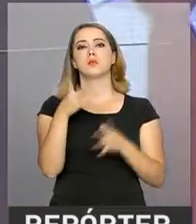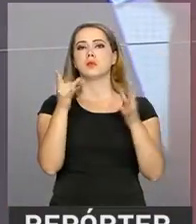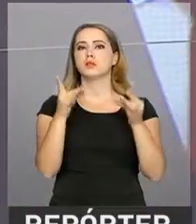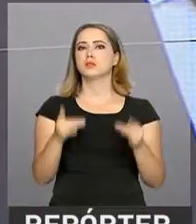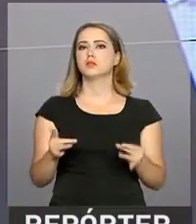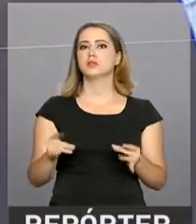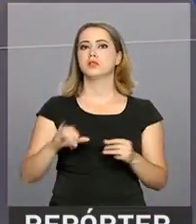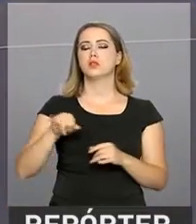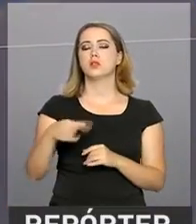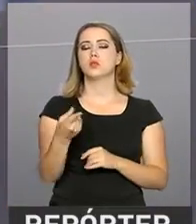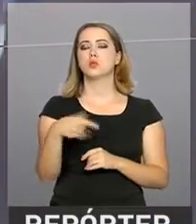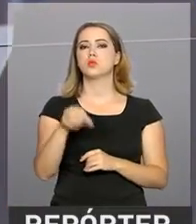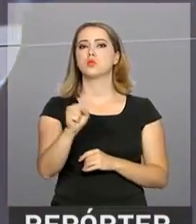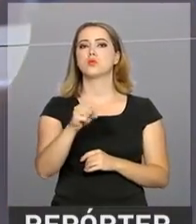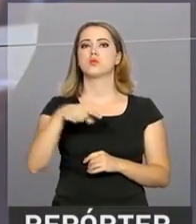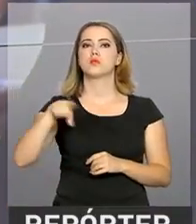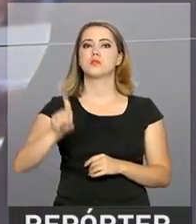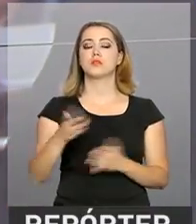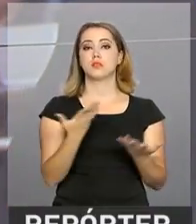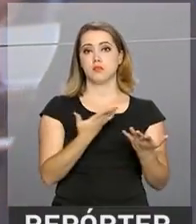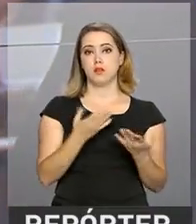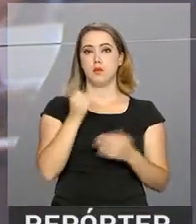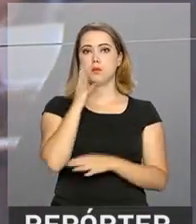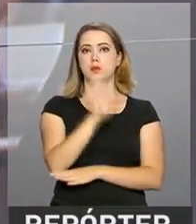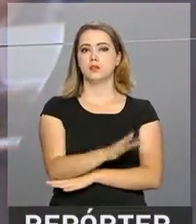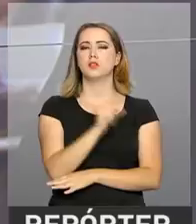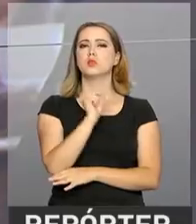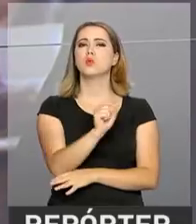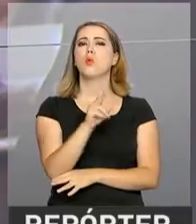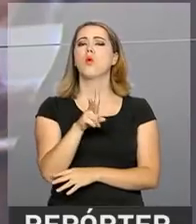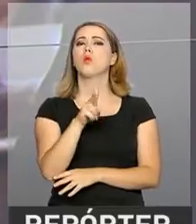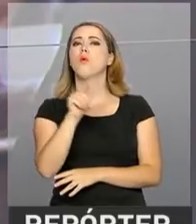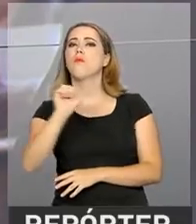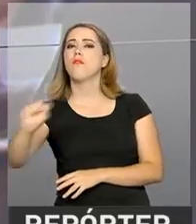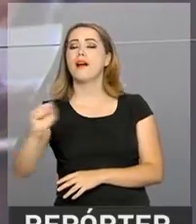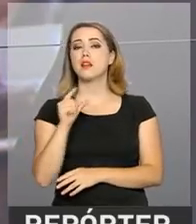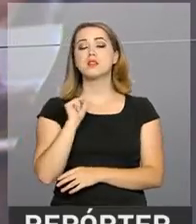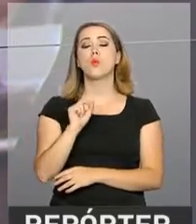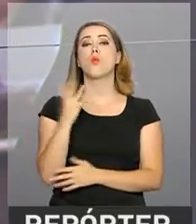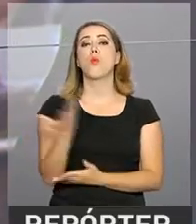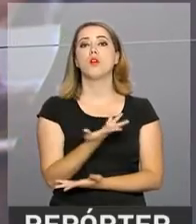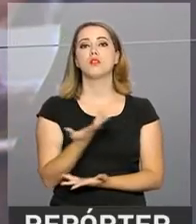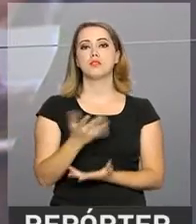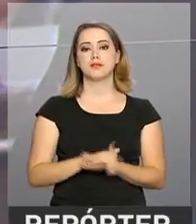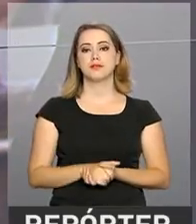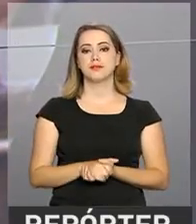detalhes para a gente. Olá, José Luiz, boa tarde. São quantas vagas mesmo?